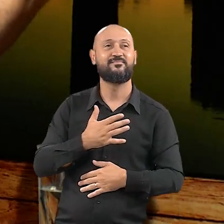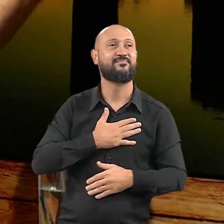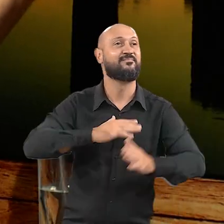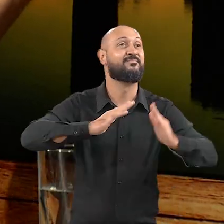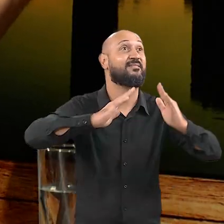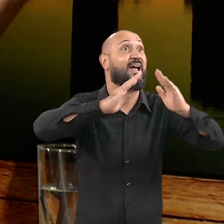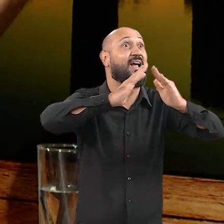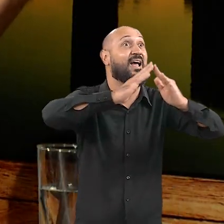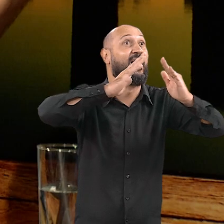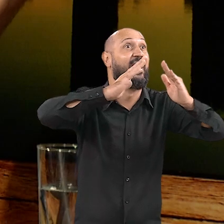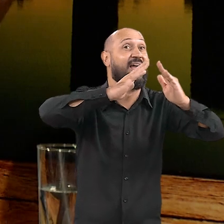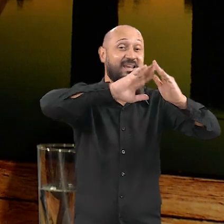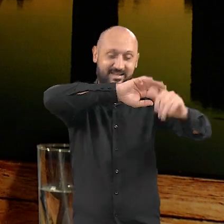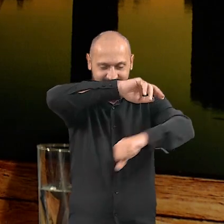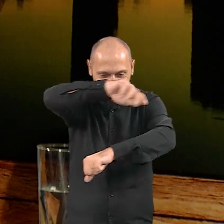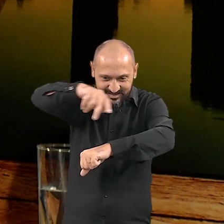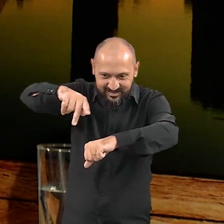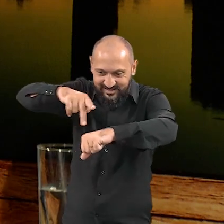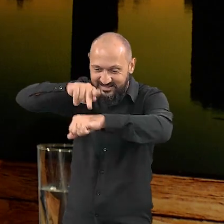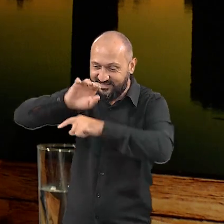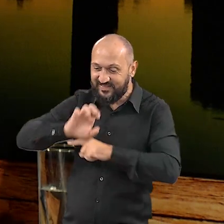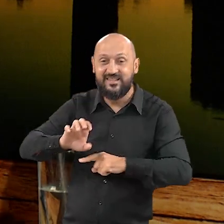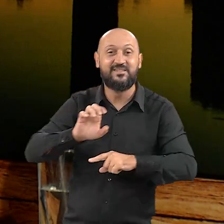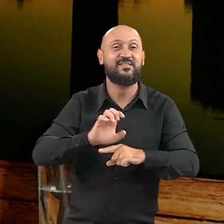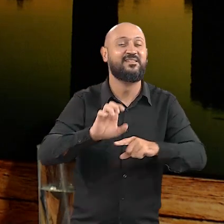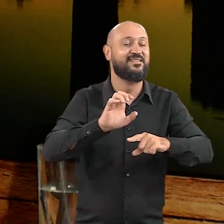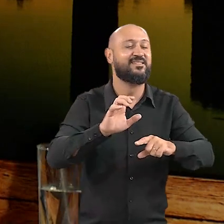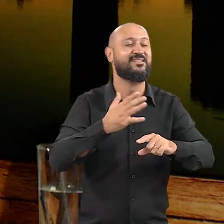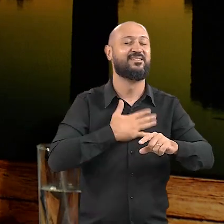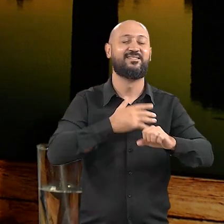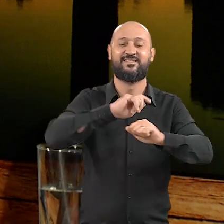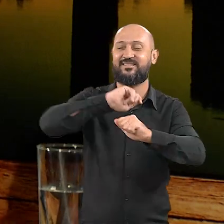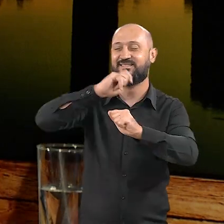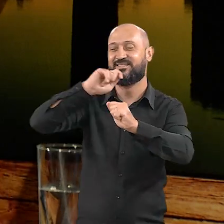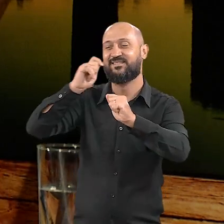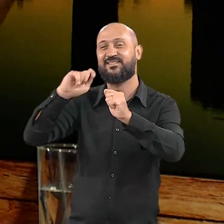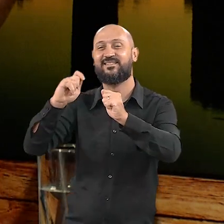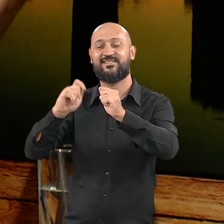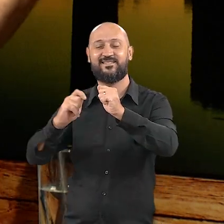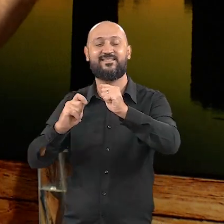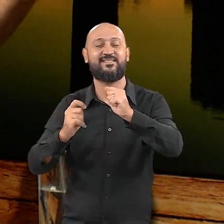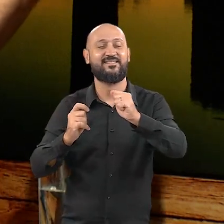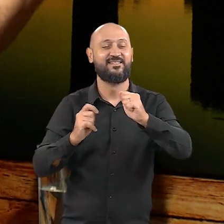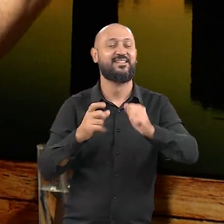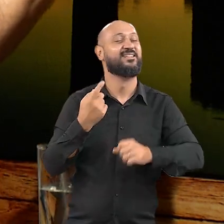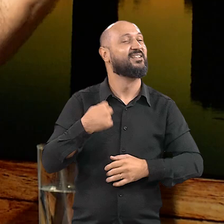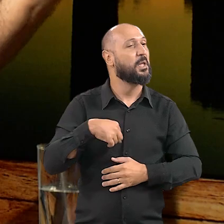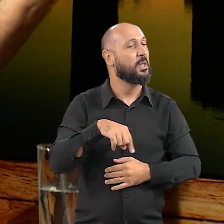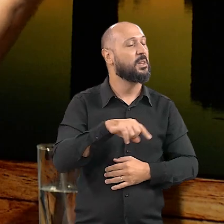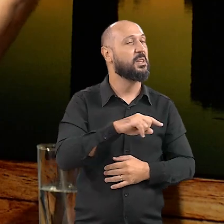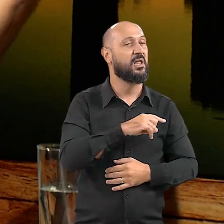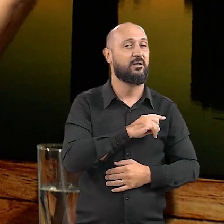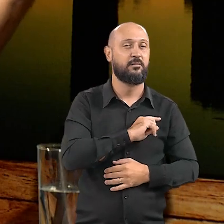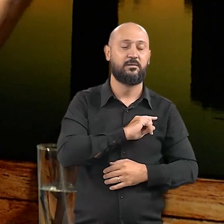minha casa, meu país e meu estado, meu artesanato,